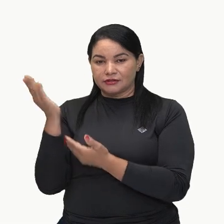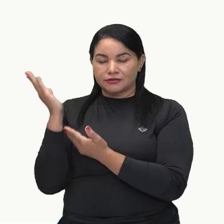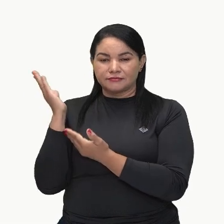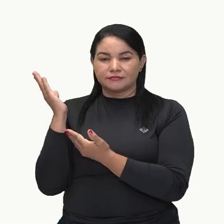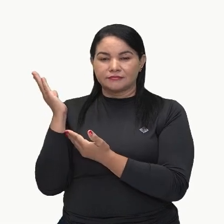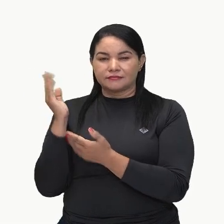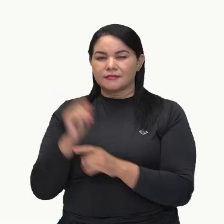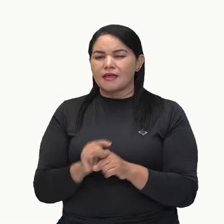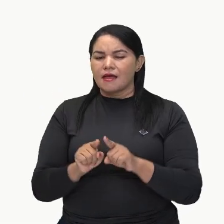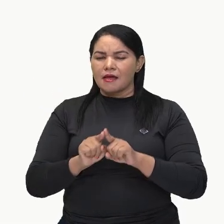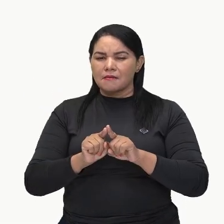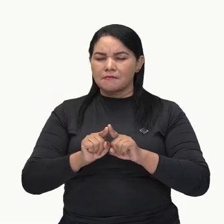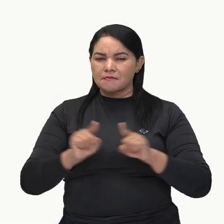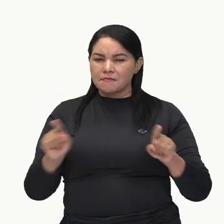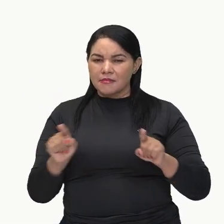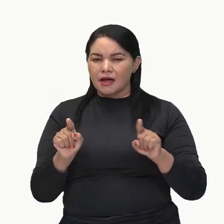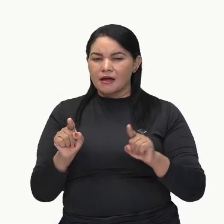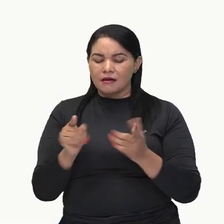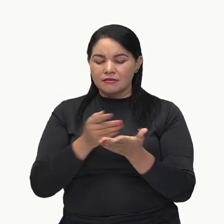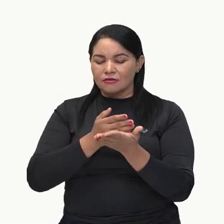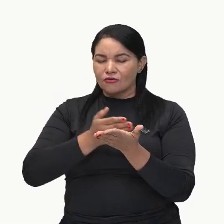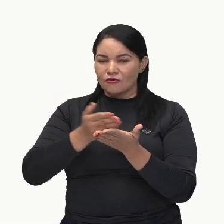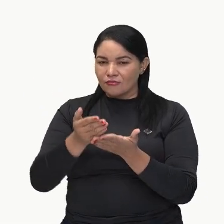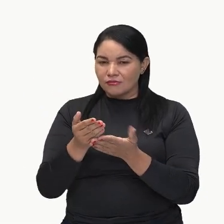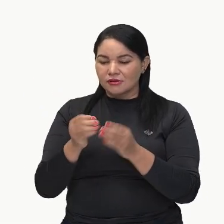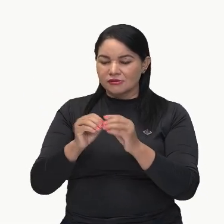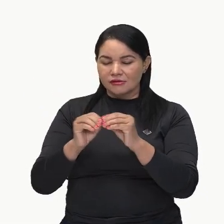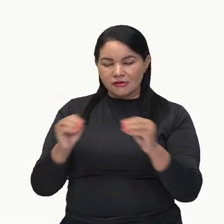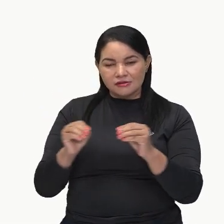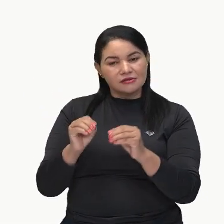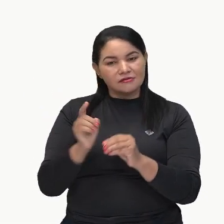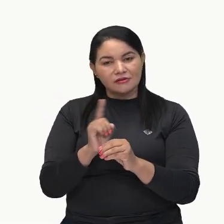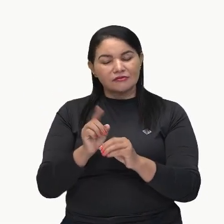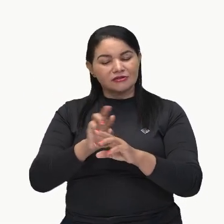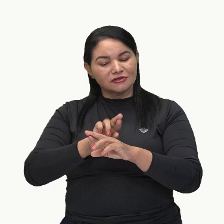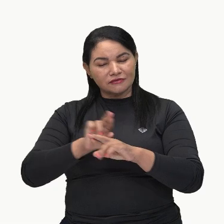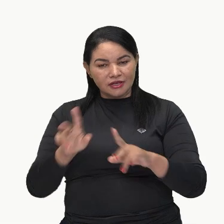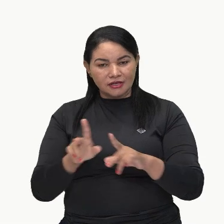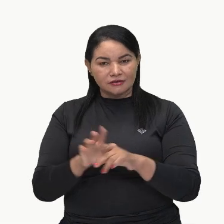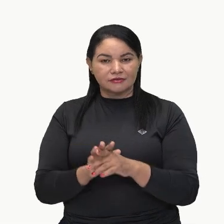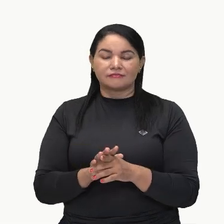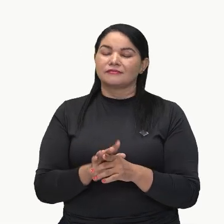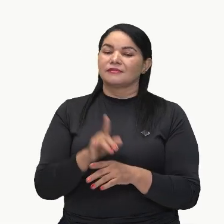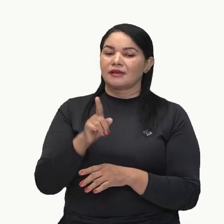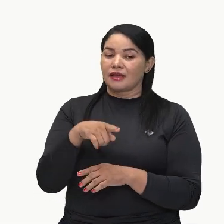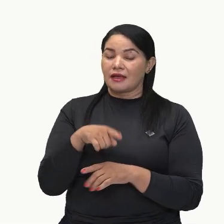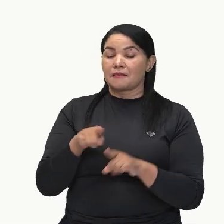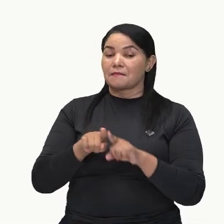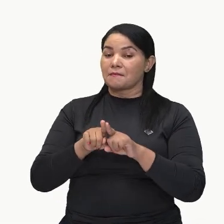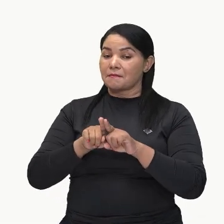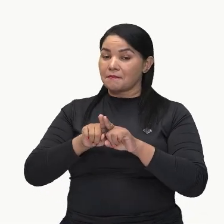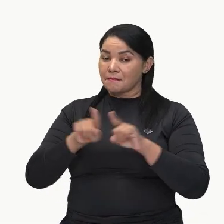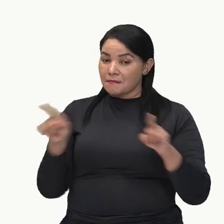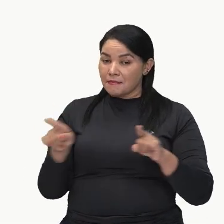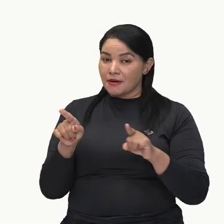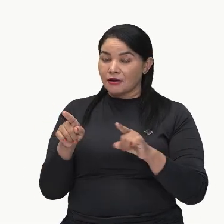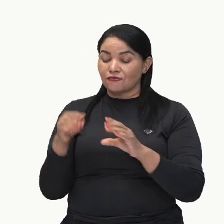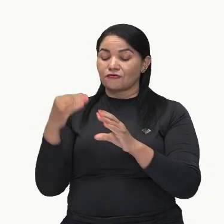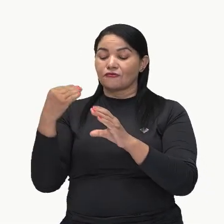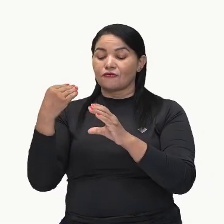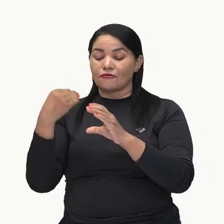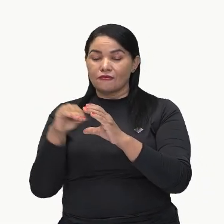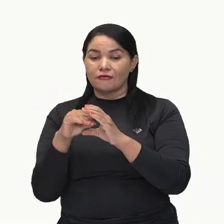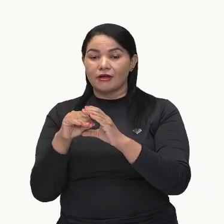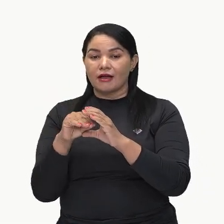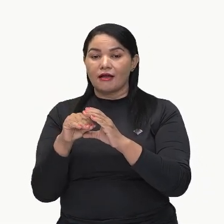Professora, mas não está iniciando a oração. É verdade, não está. Mas está lá no